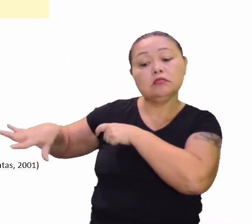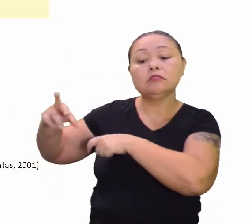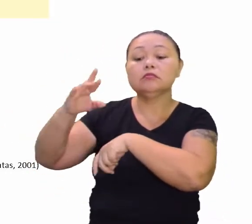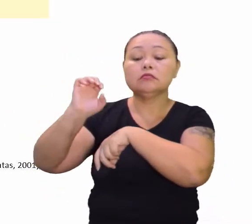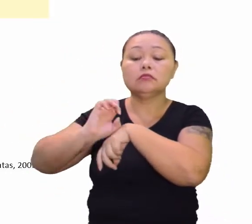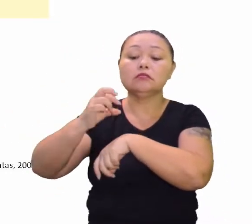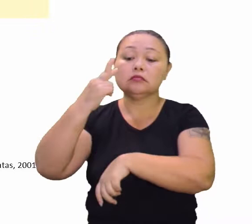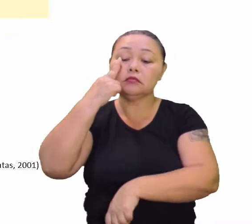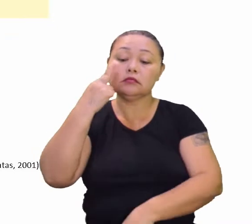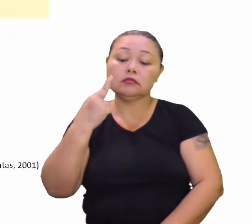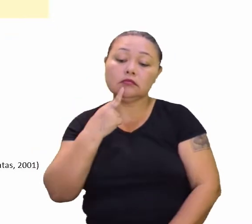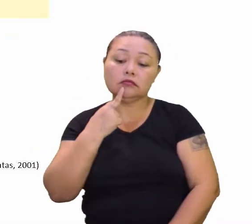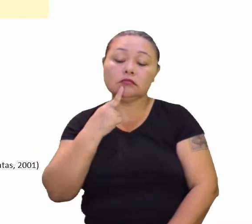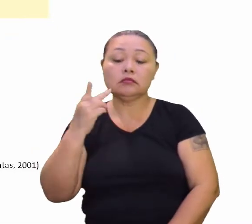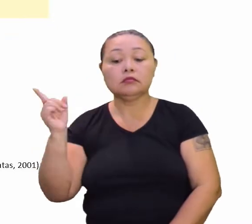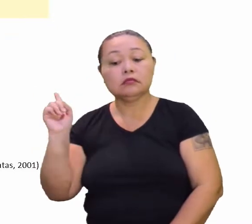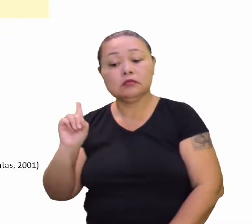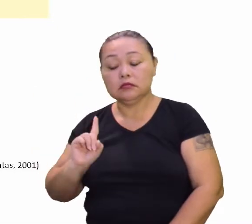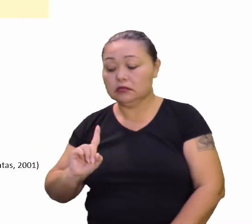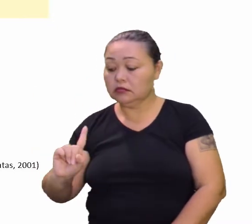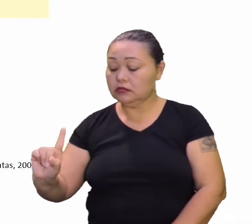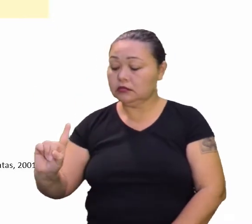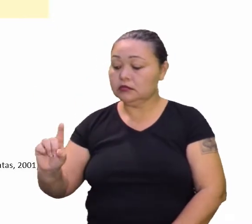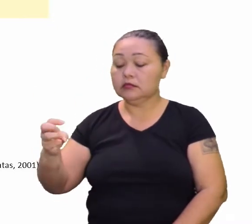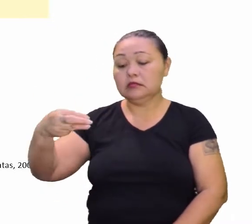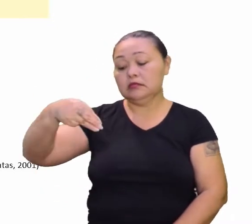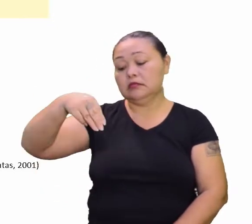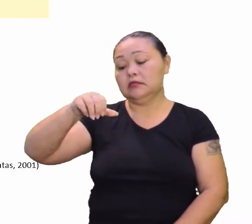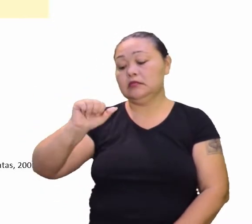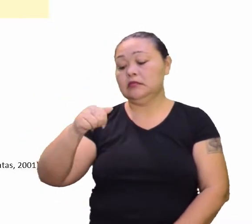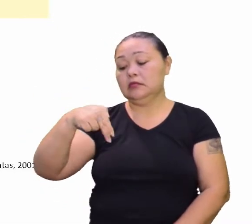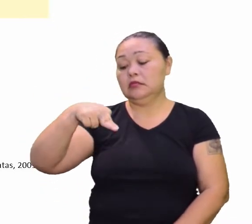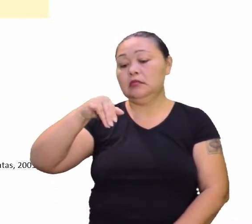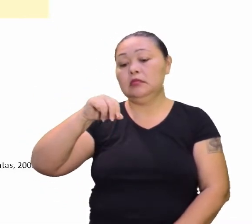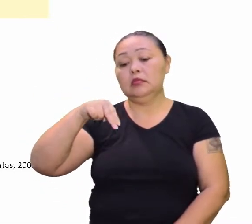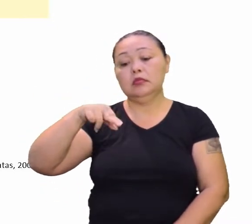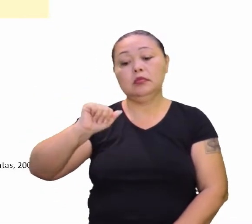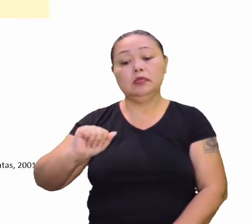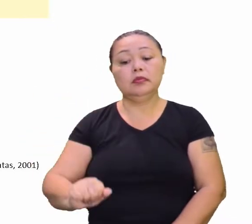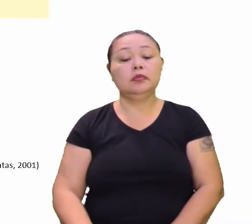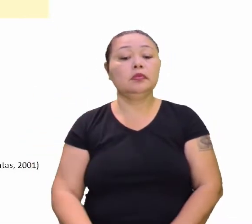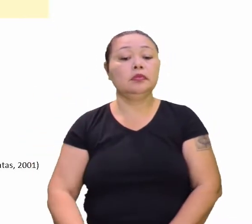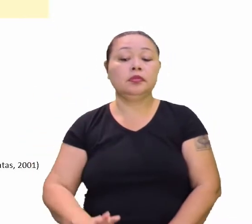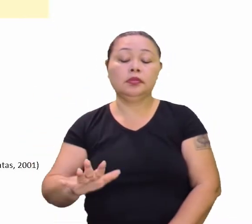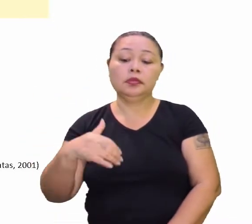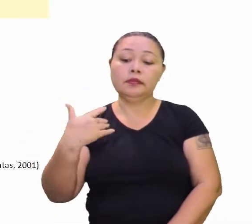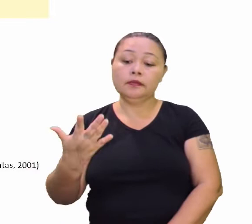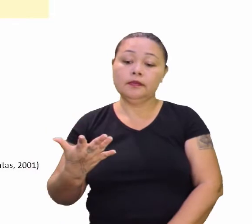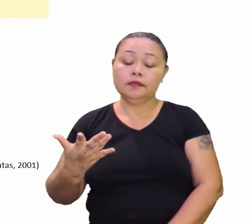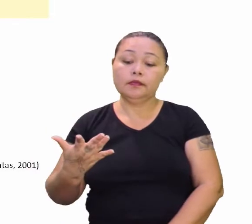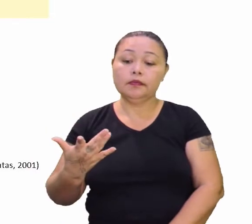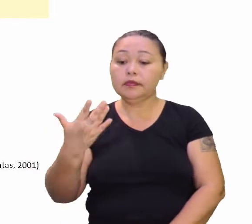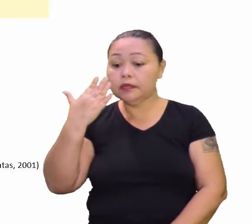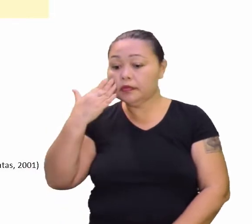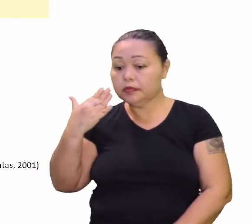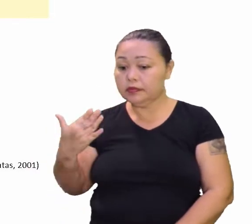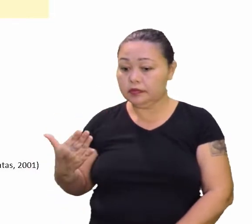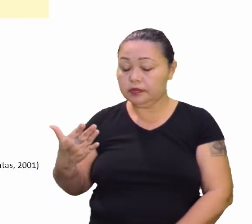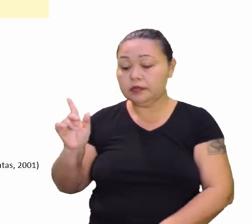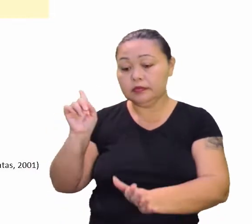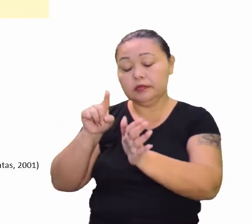Rondônia, principalmente com a introdução das máquinas. É só olhar